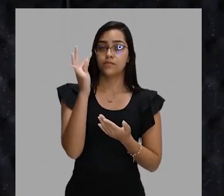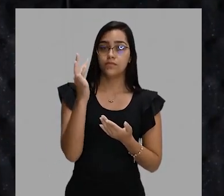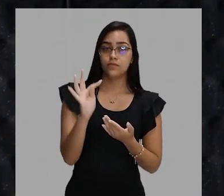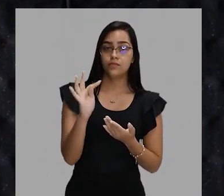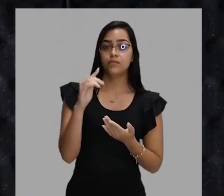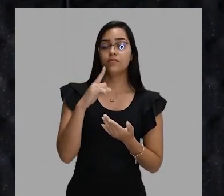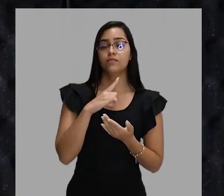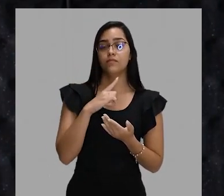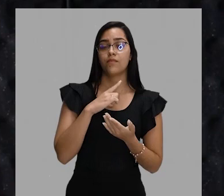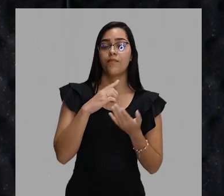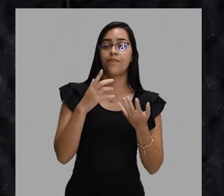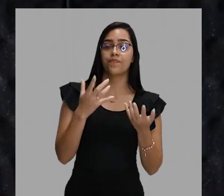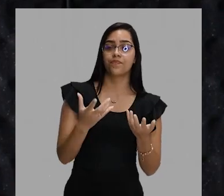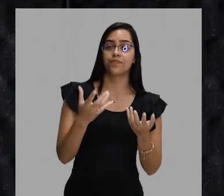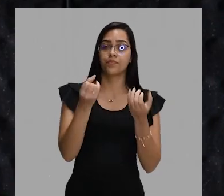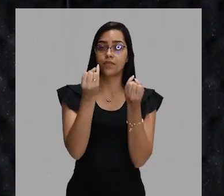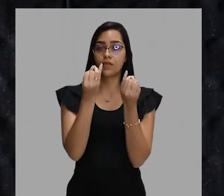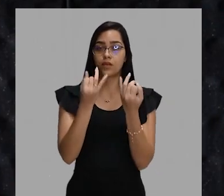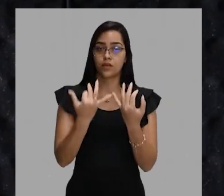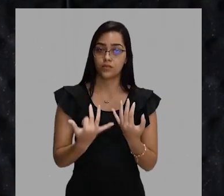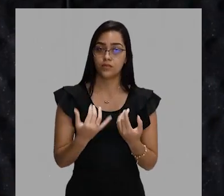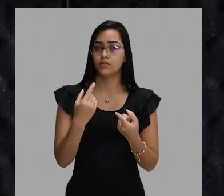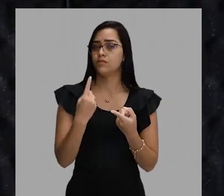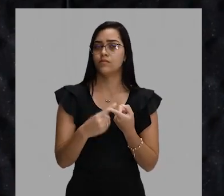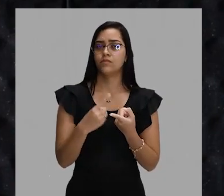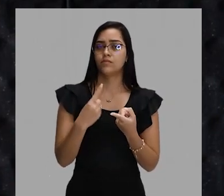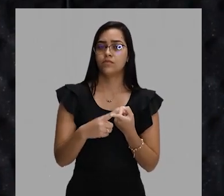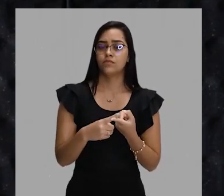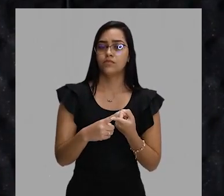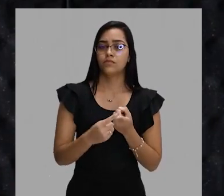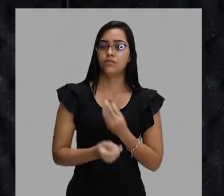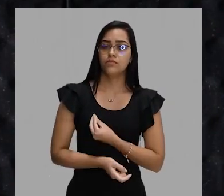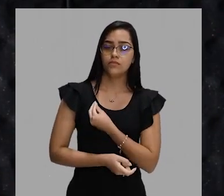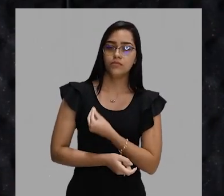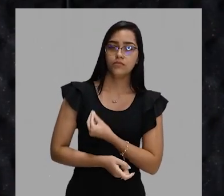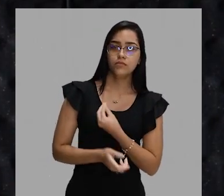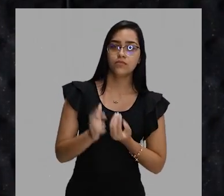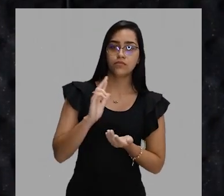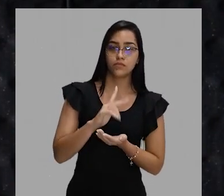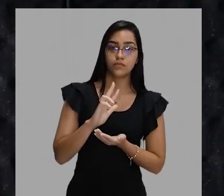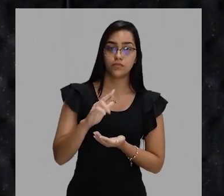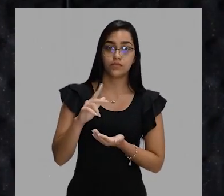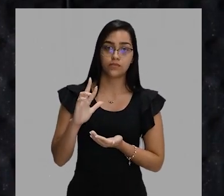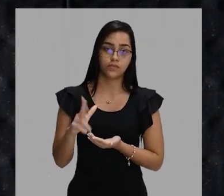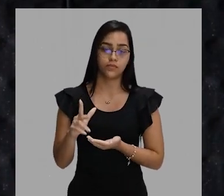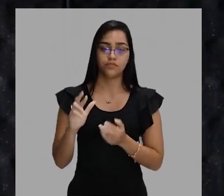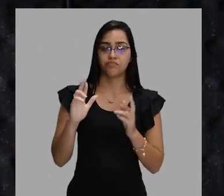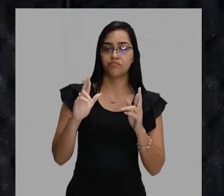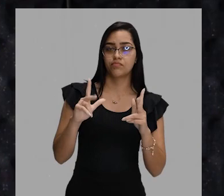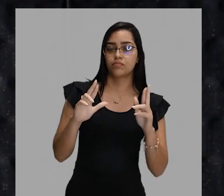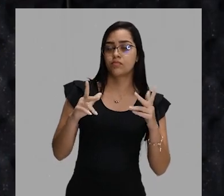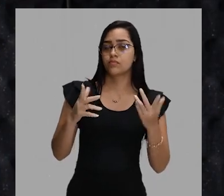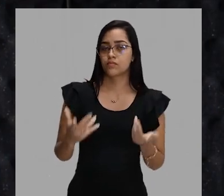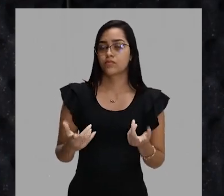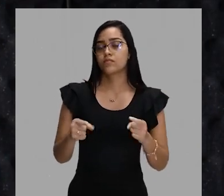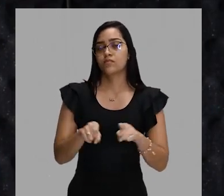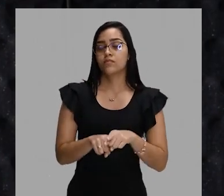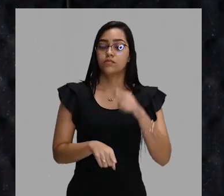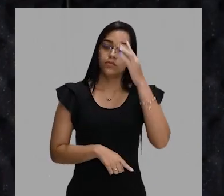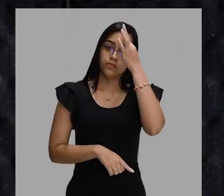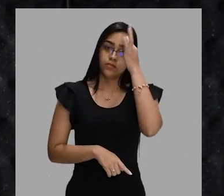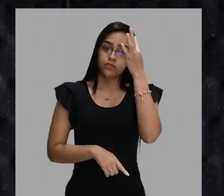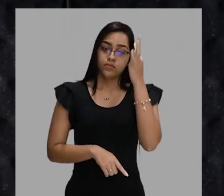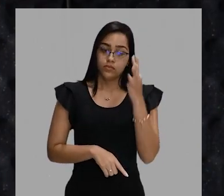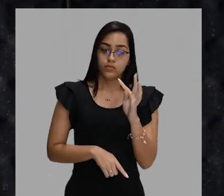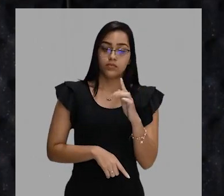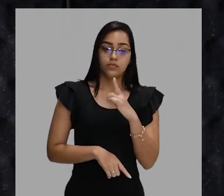que tenta trazer essa explicação sobre por que os seres vivos são tão diversos, são tão diferentes, né? Uma das teorias